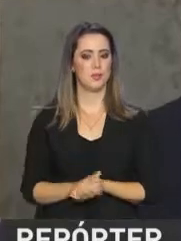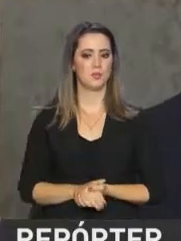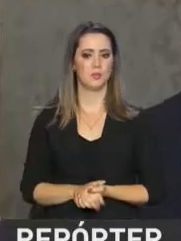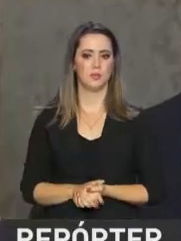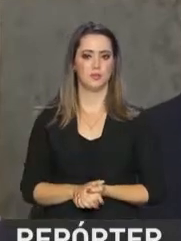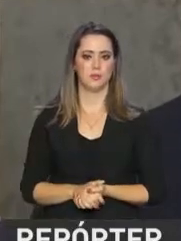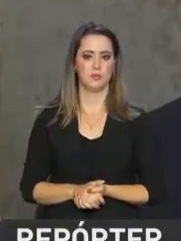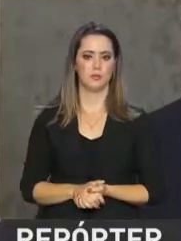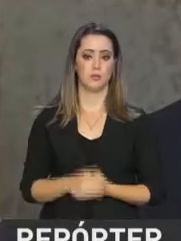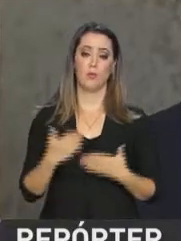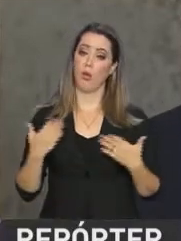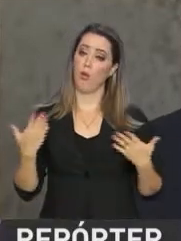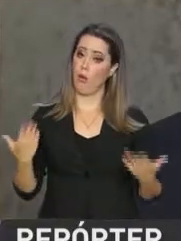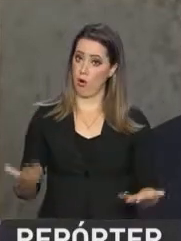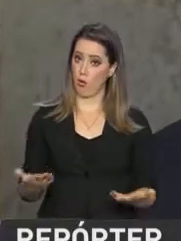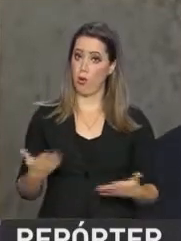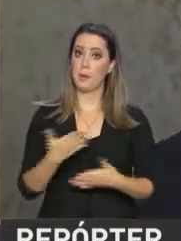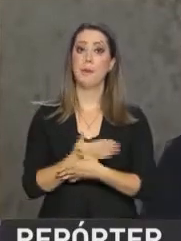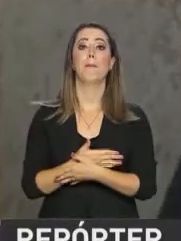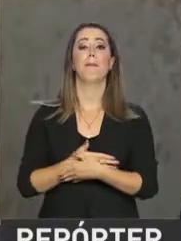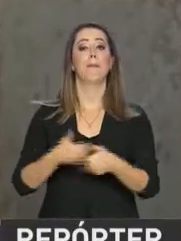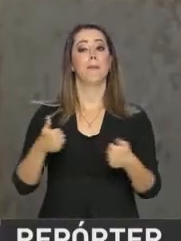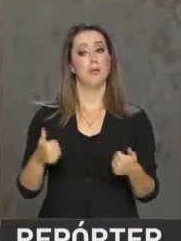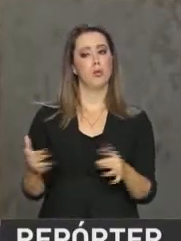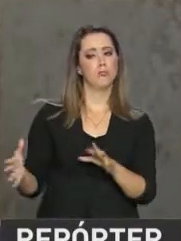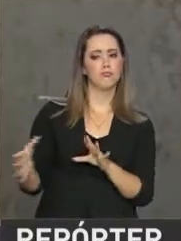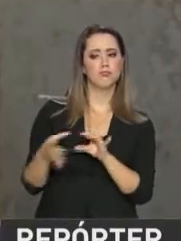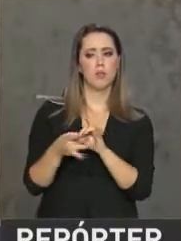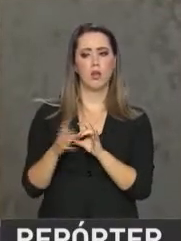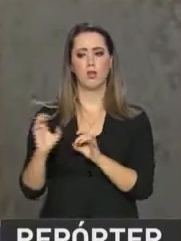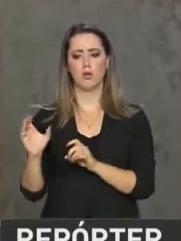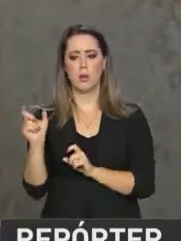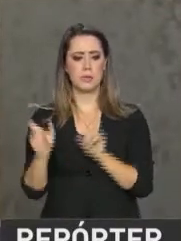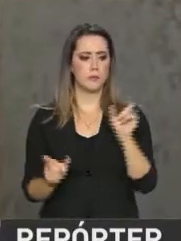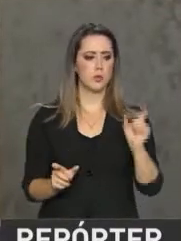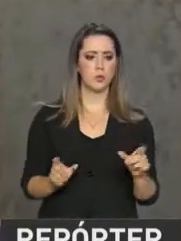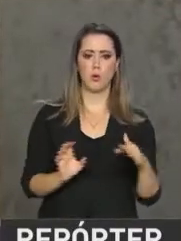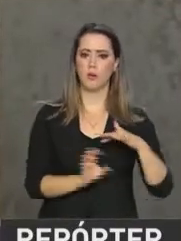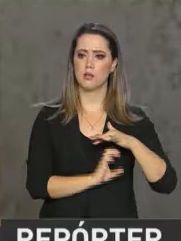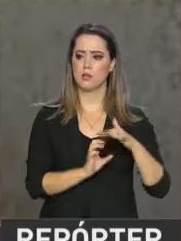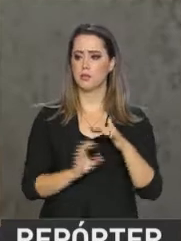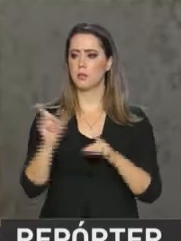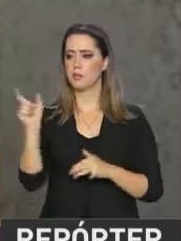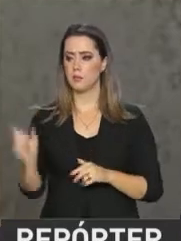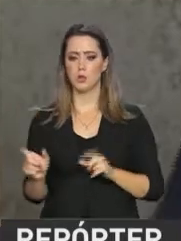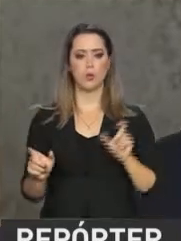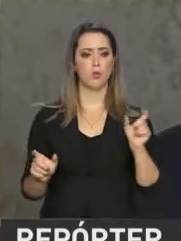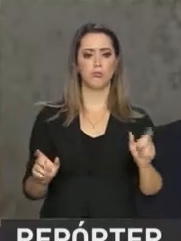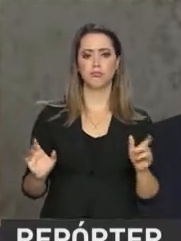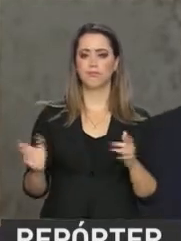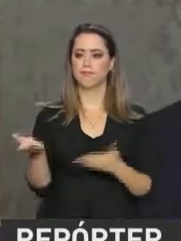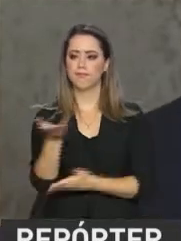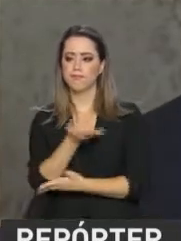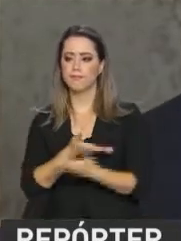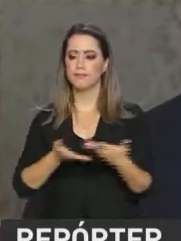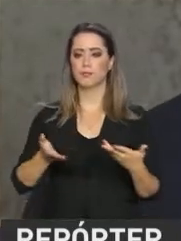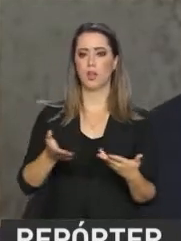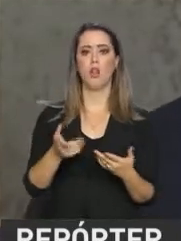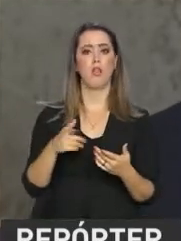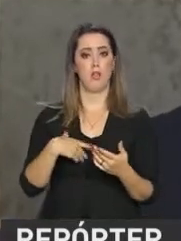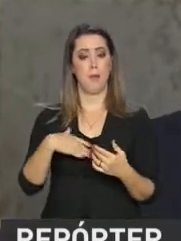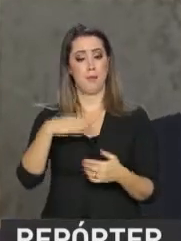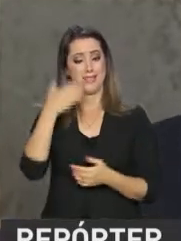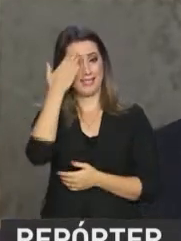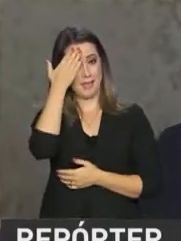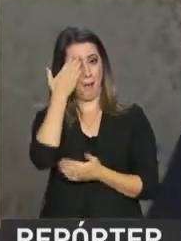a relação tornar mais transparente amparo para que não haja nenhuma dúvida em relação à legalidade dessa